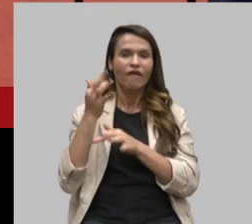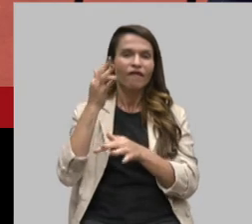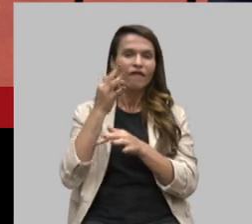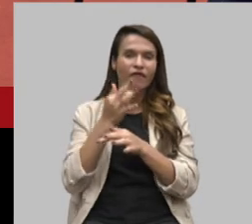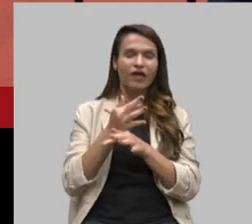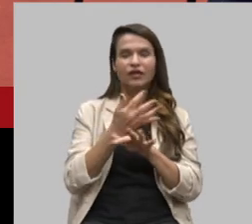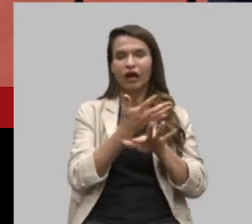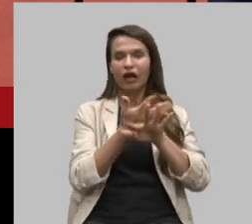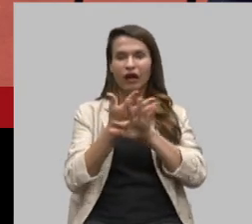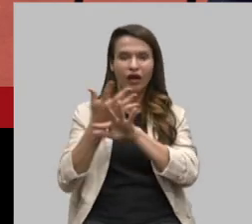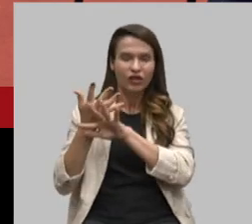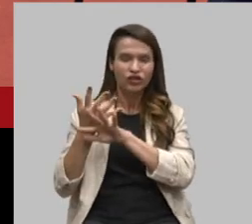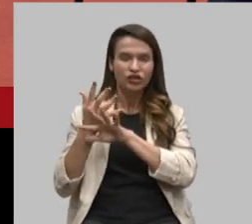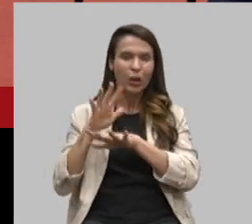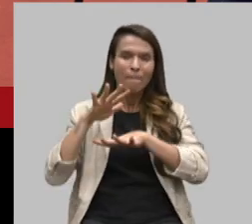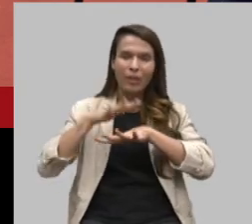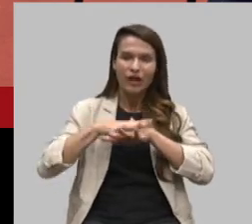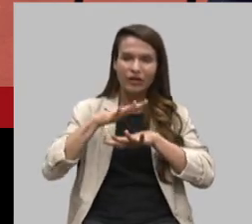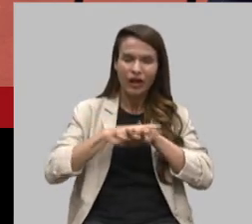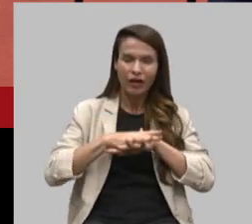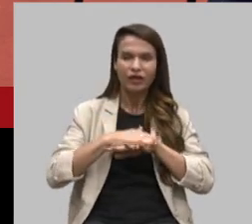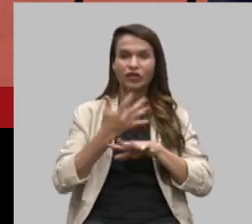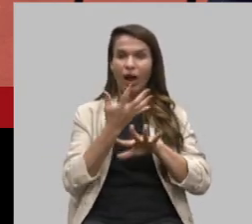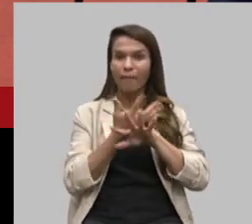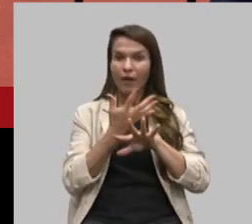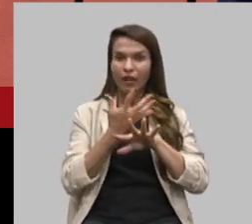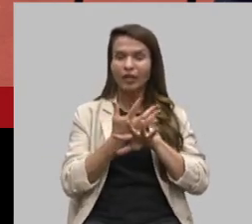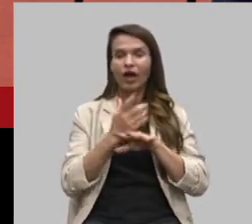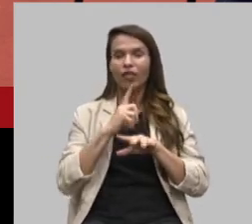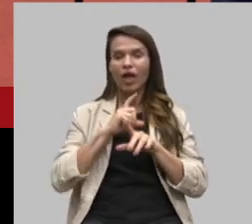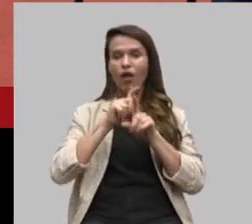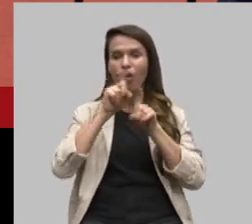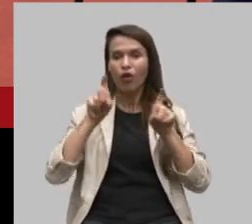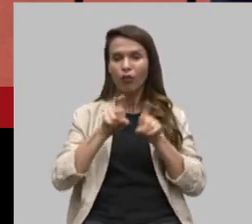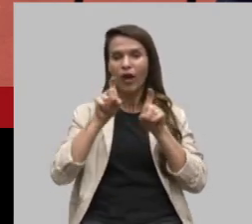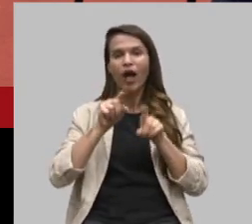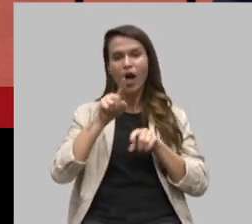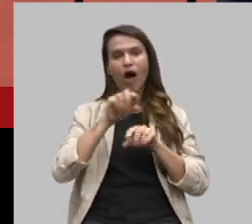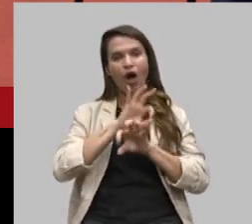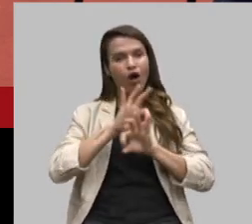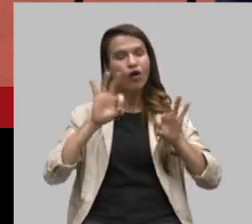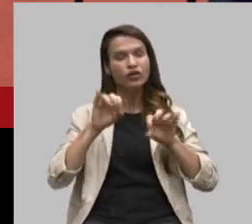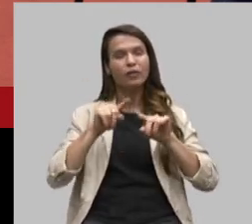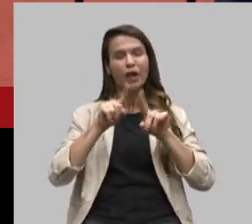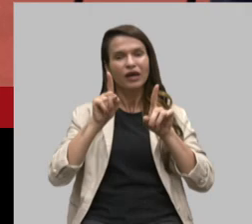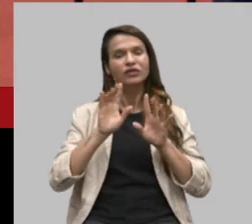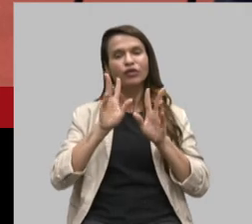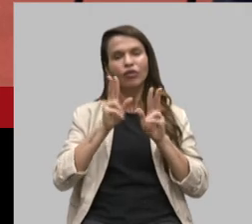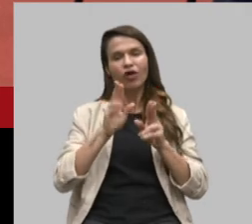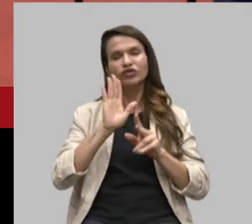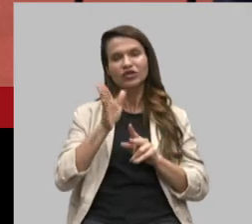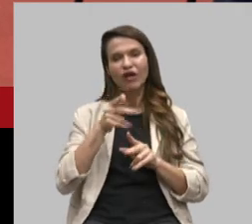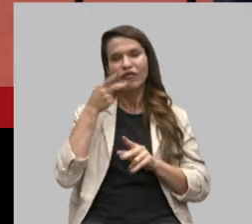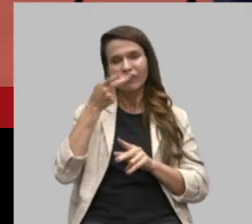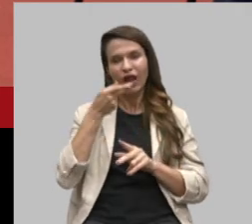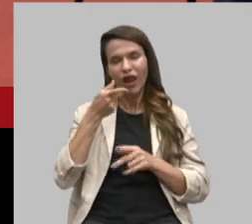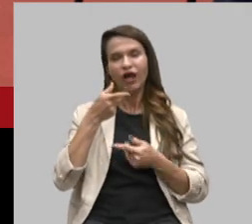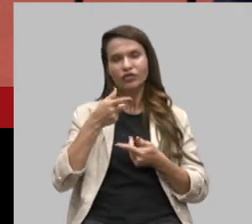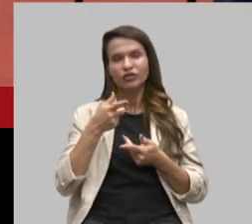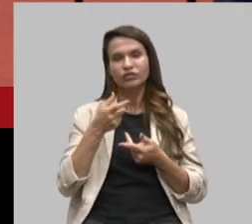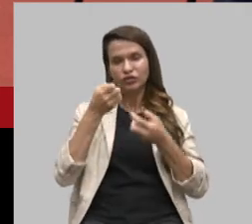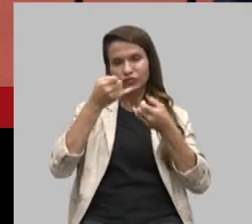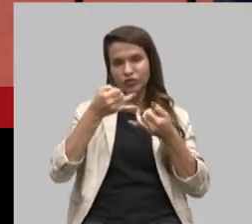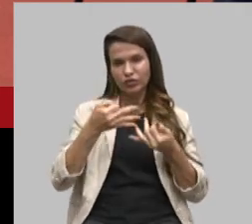de exata a matéria aplicada com o computador é ótima sim mas como foi falado por um dos integrantes que defendeu